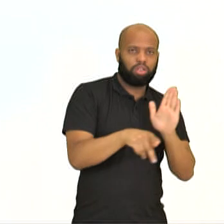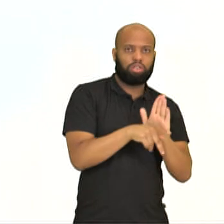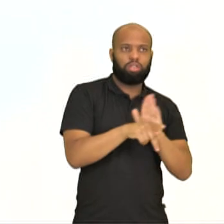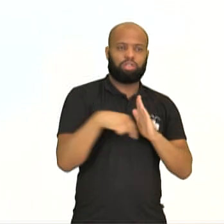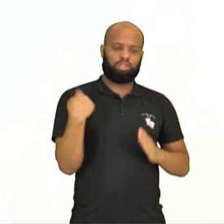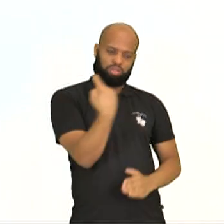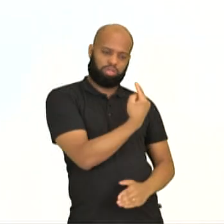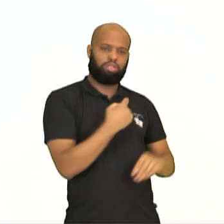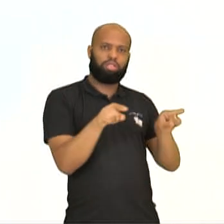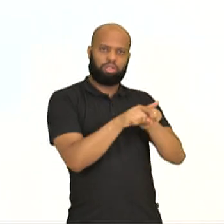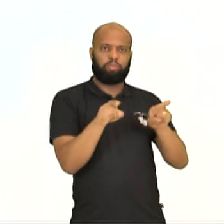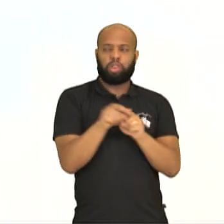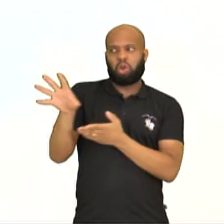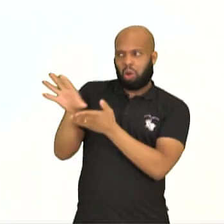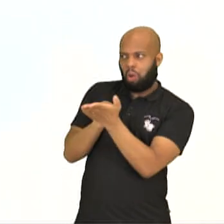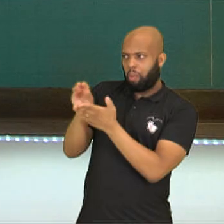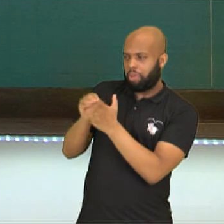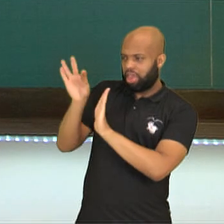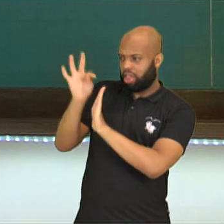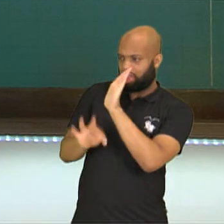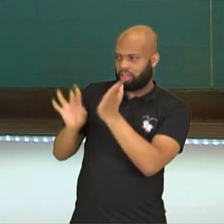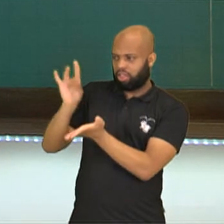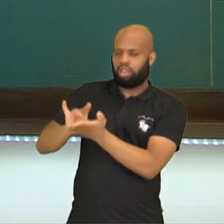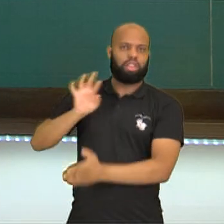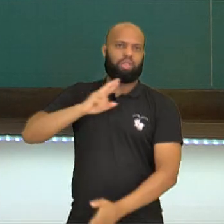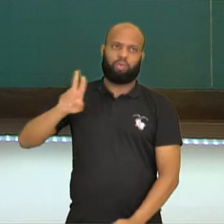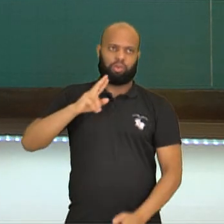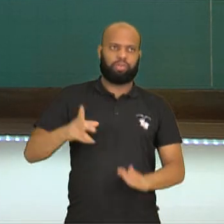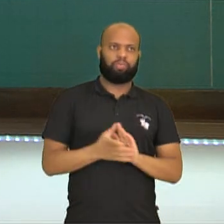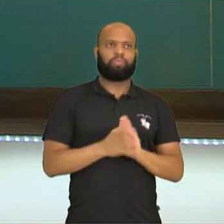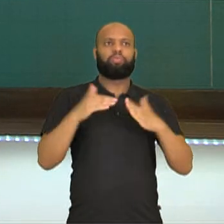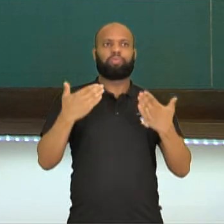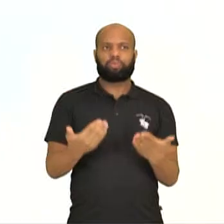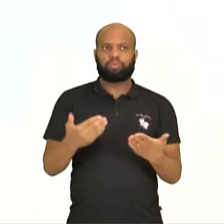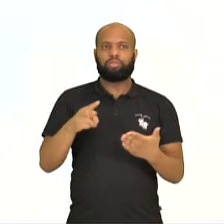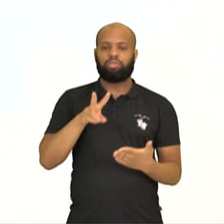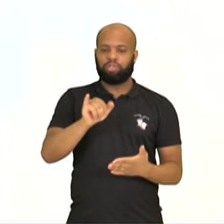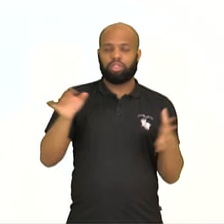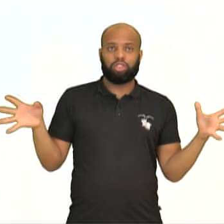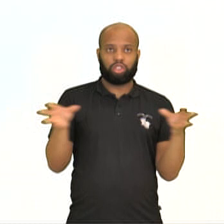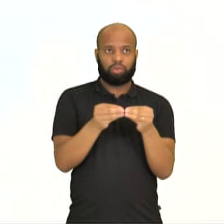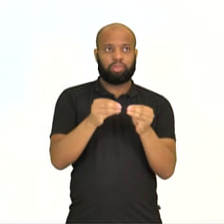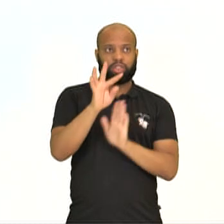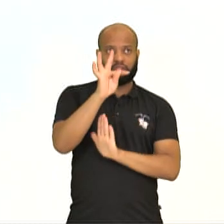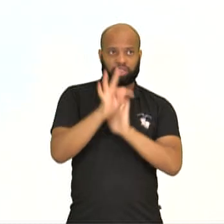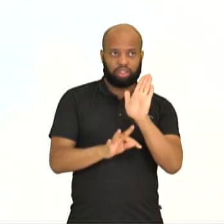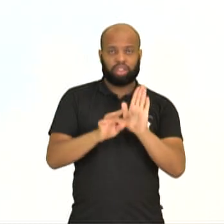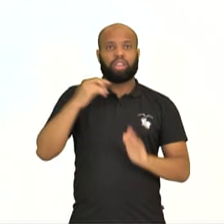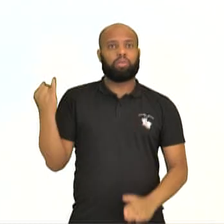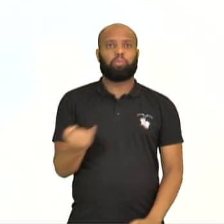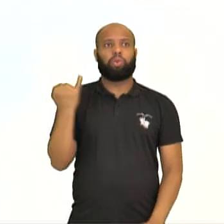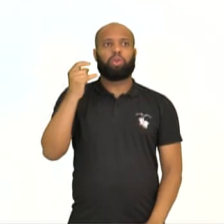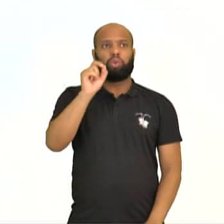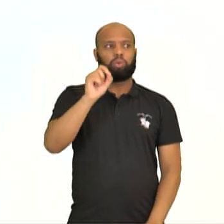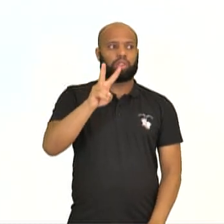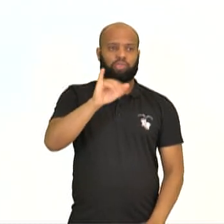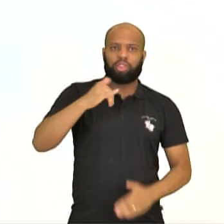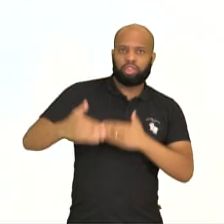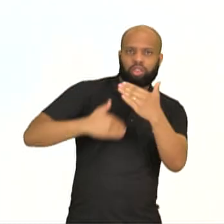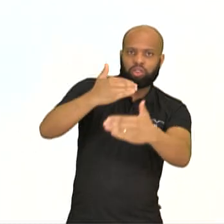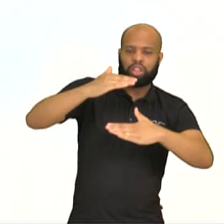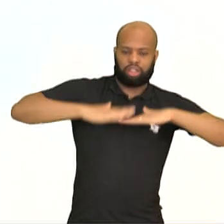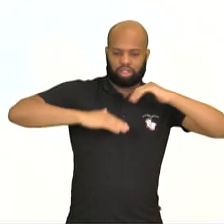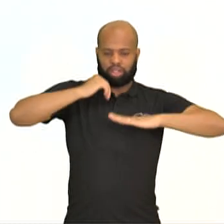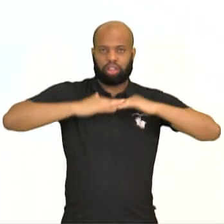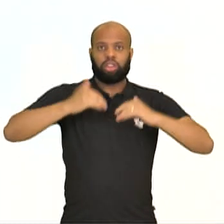autoria, né? Não devemos copiar o texto original. Pois bem, para resumir um texto, é importante desenvolver a